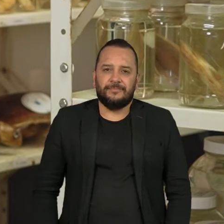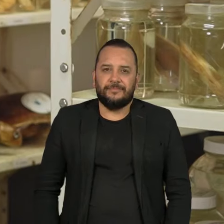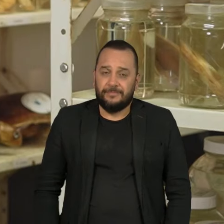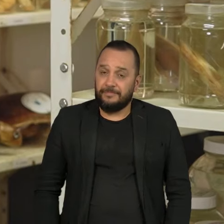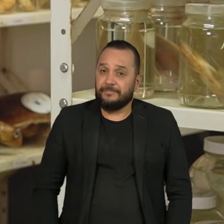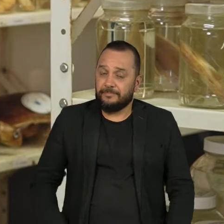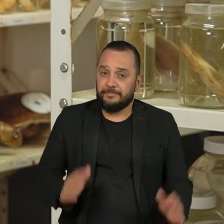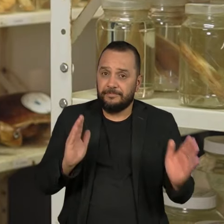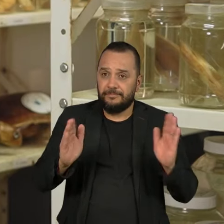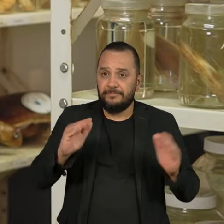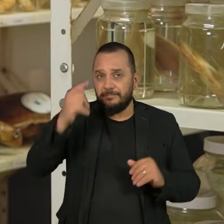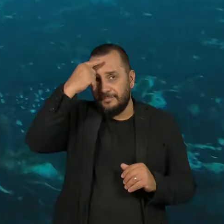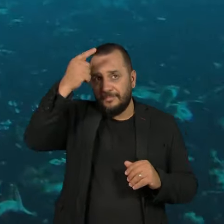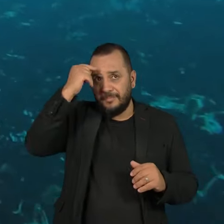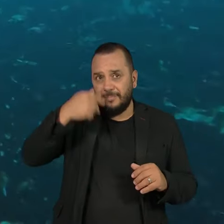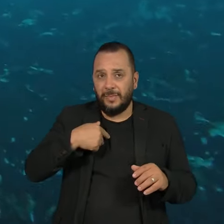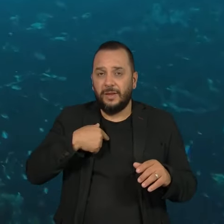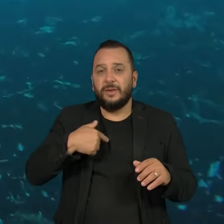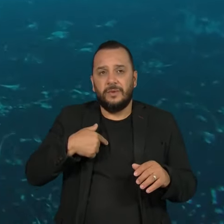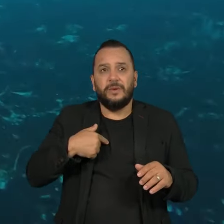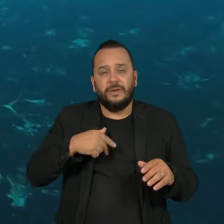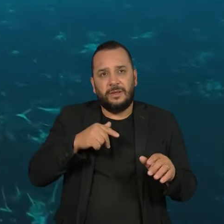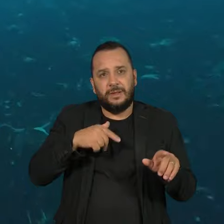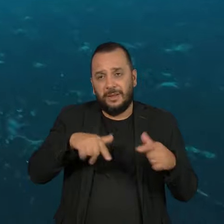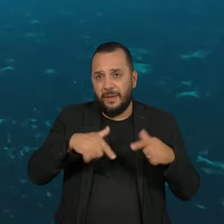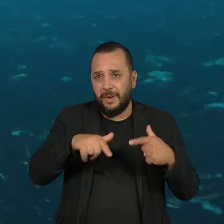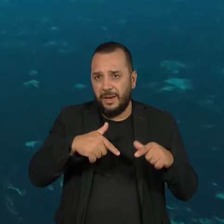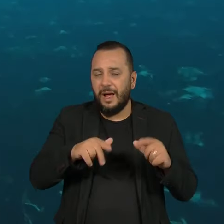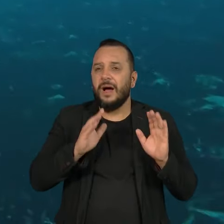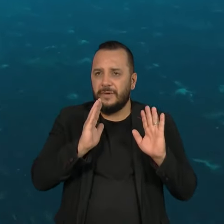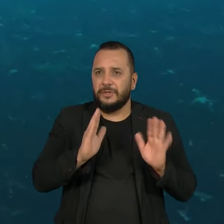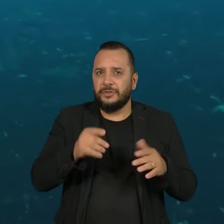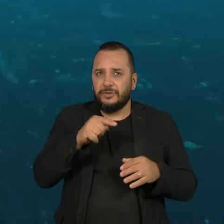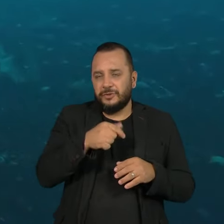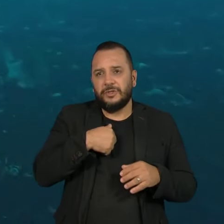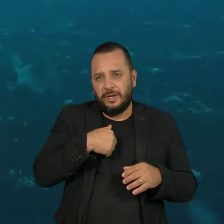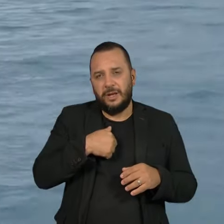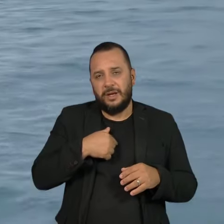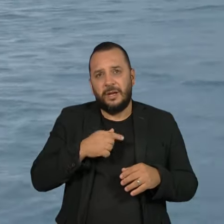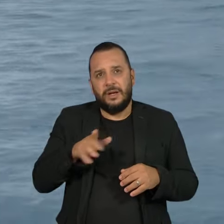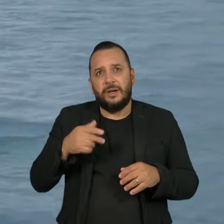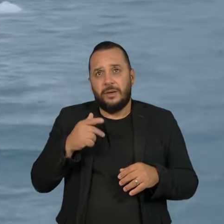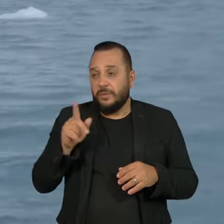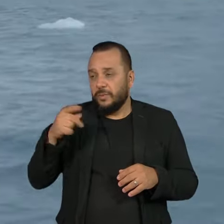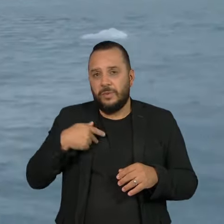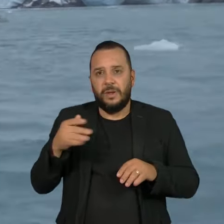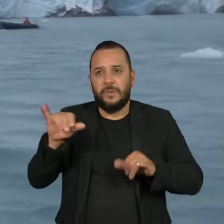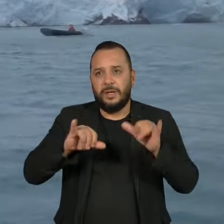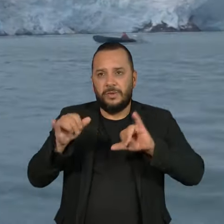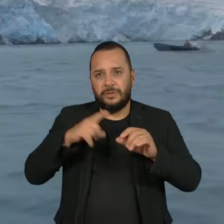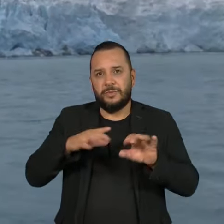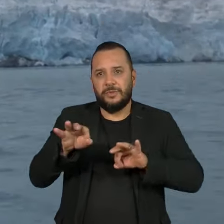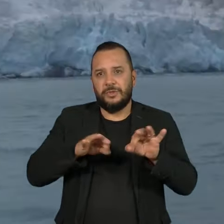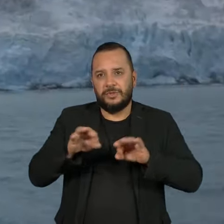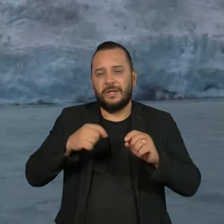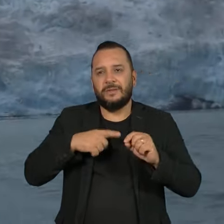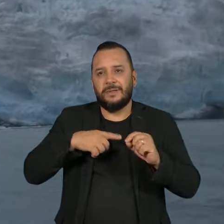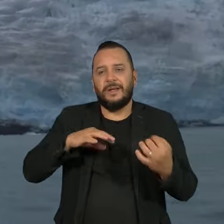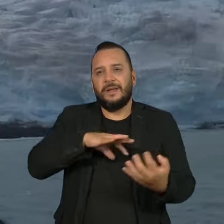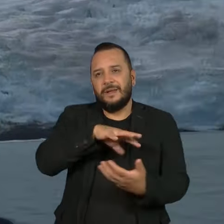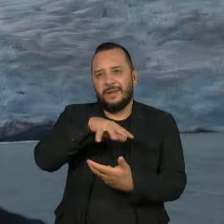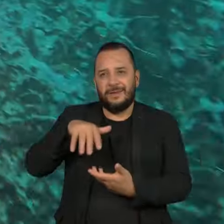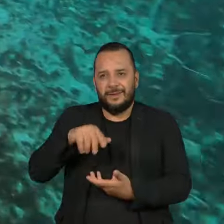Durante a graduação eu trabalhava com mar profundo e aí o laboratório tinha esse projeto de Antártica. Só que eu ainda